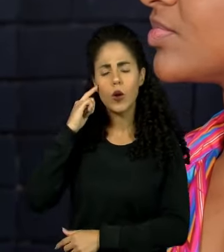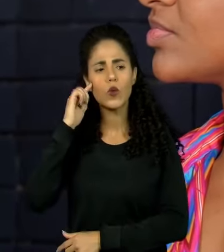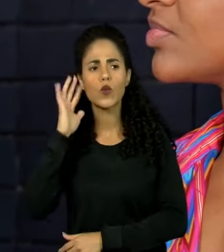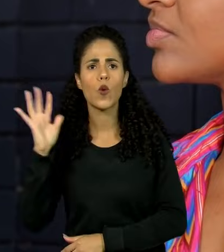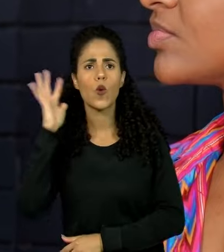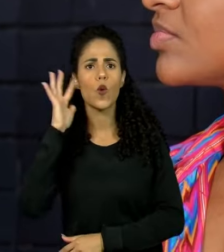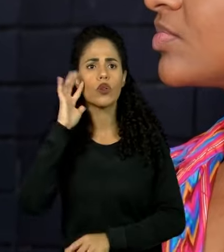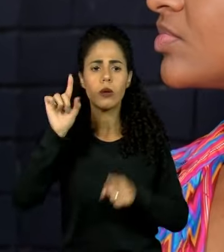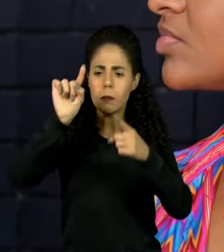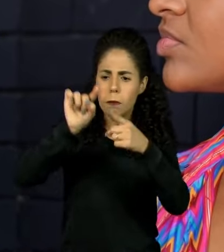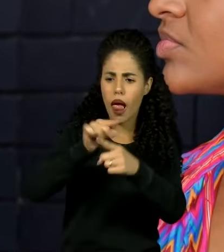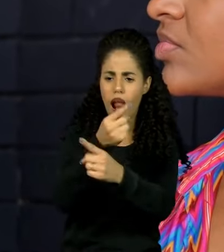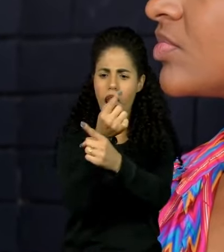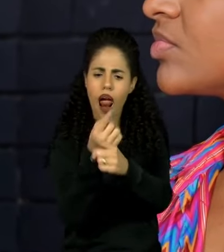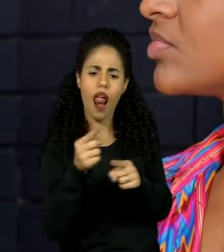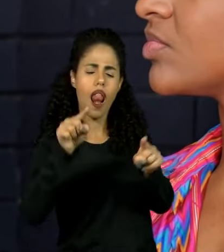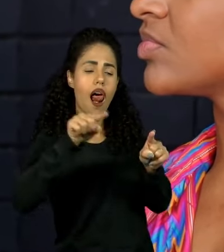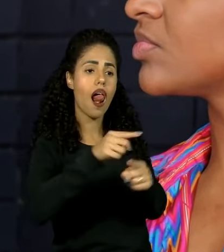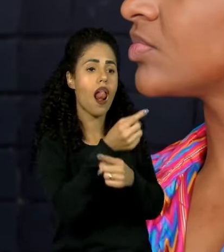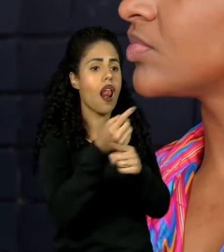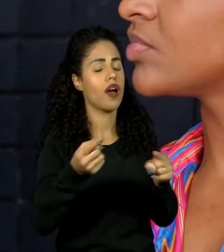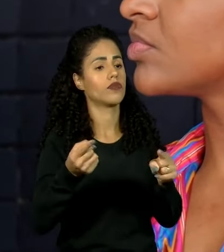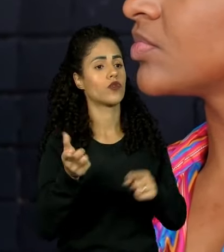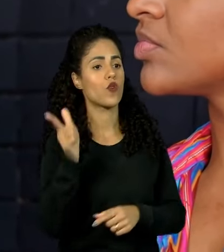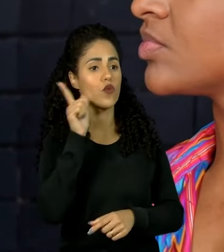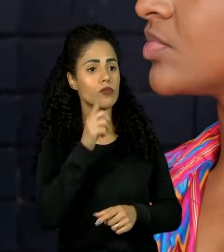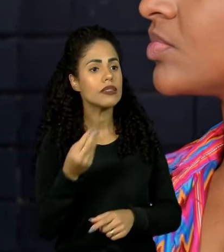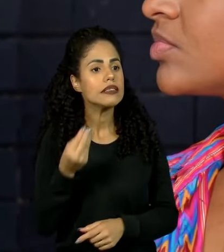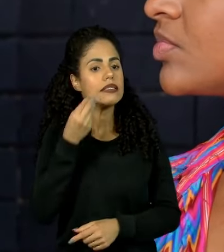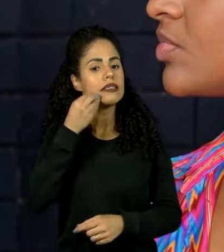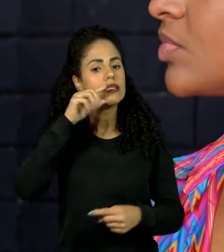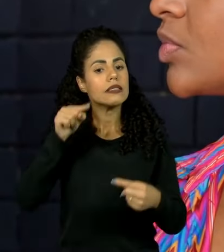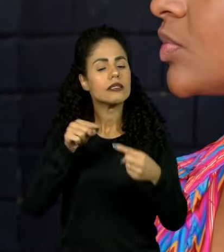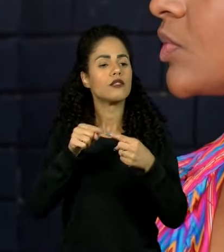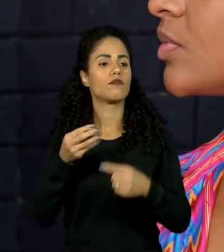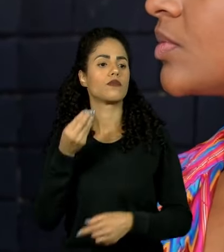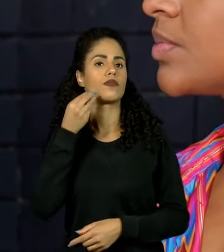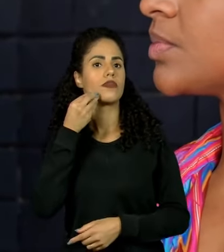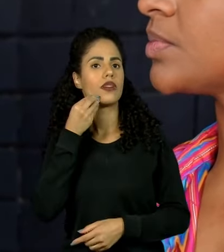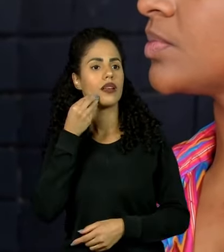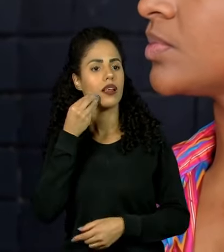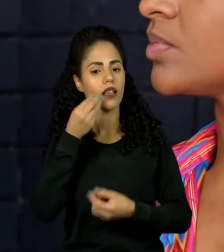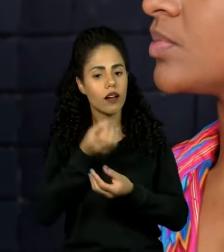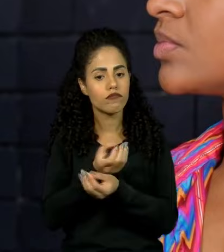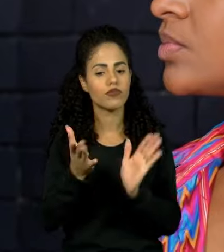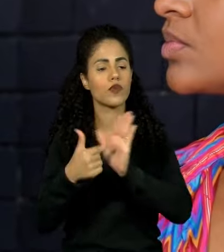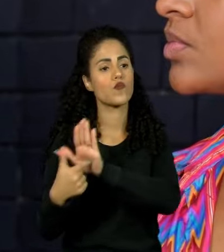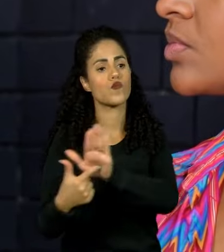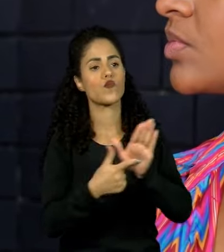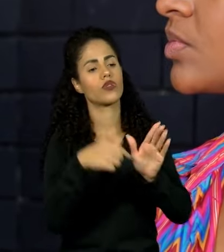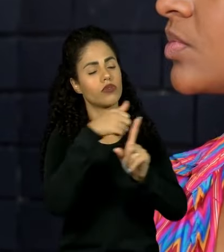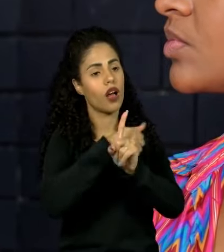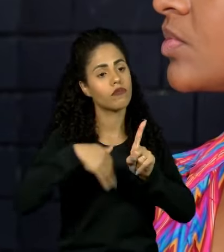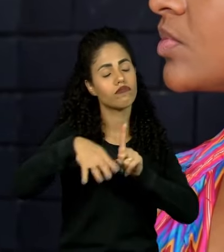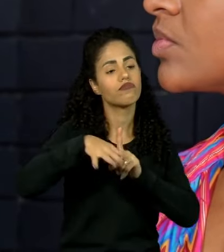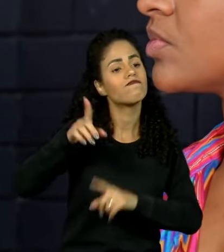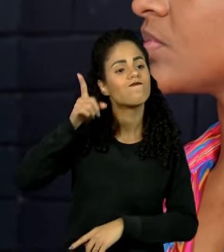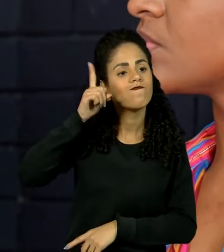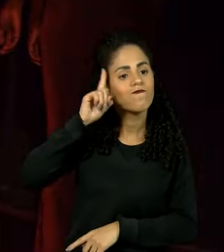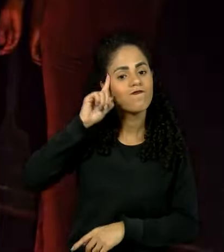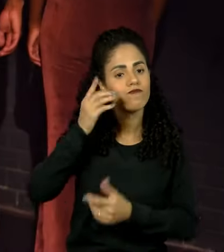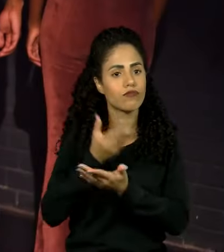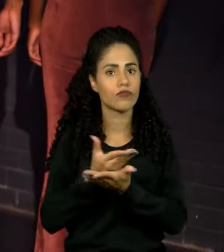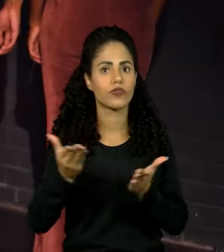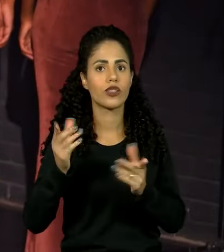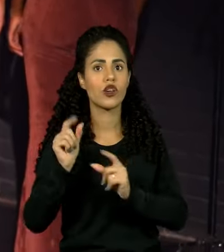tá usando diversos artifícios para conseguir desan estesi a população de um cotidiano que